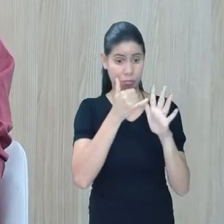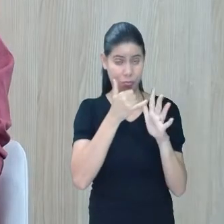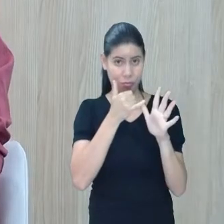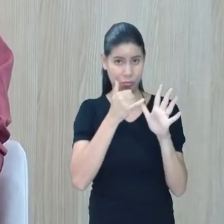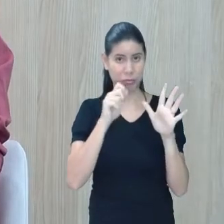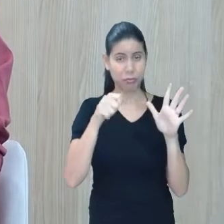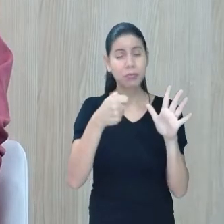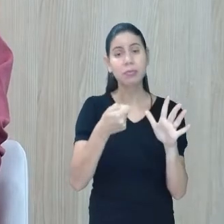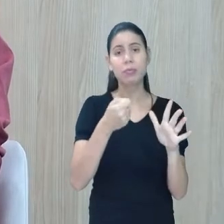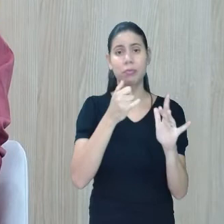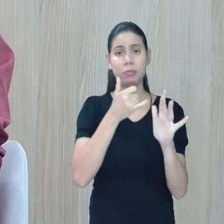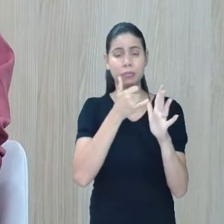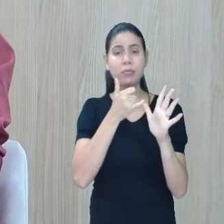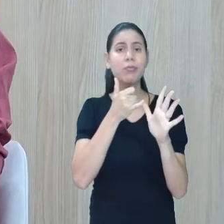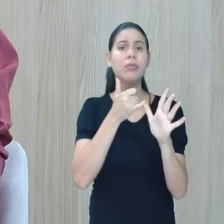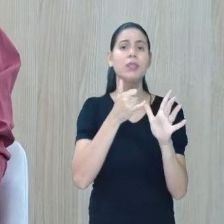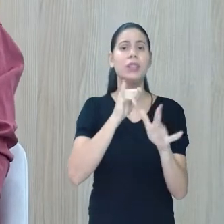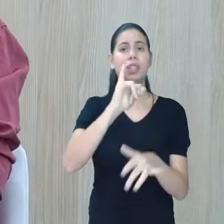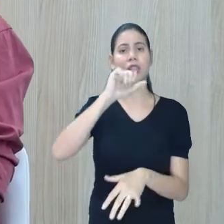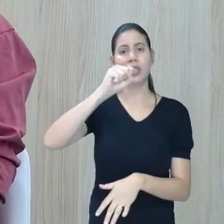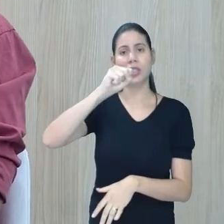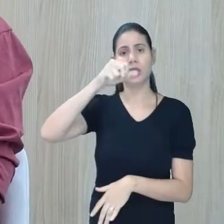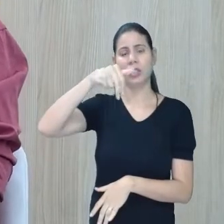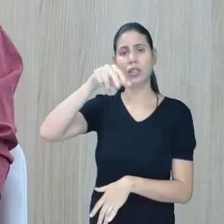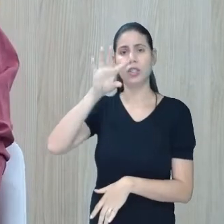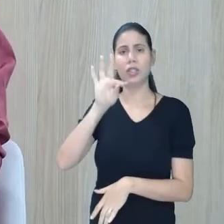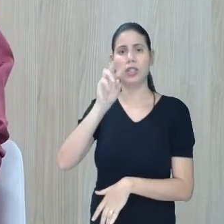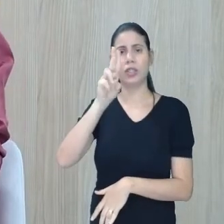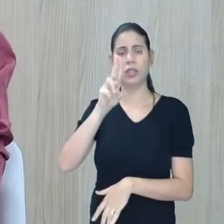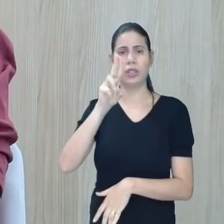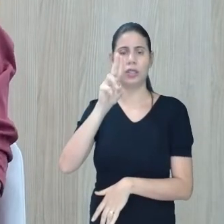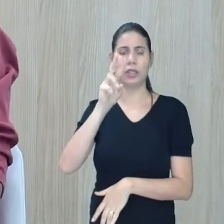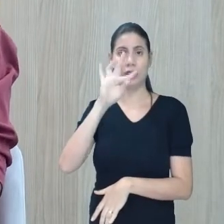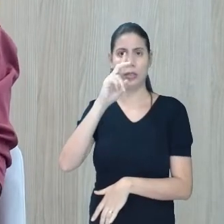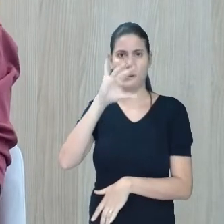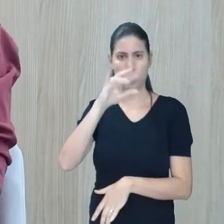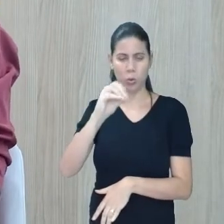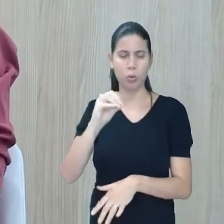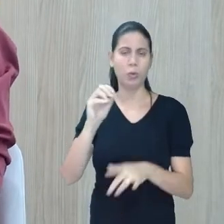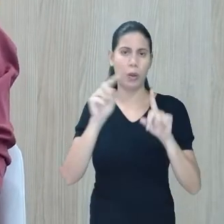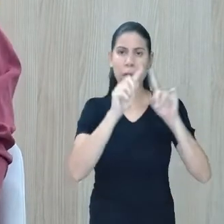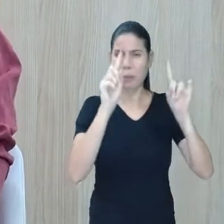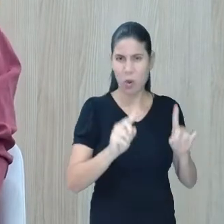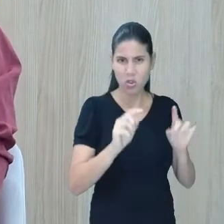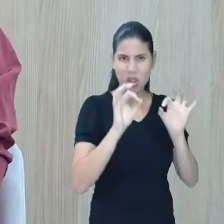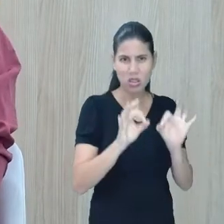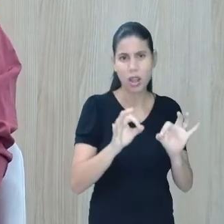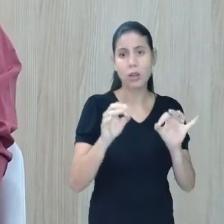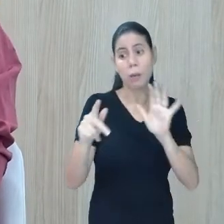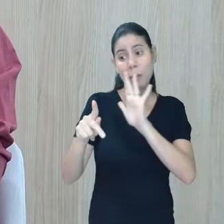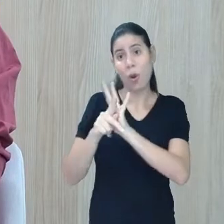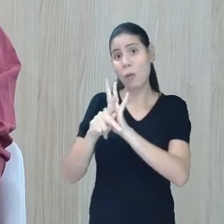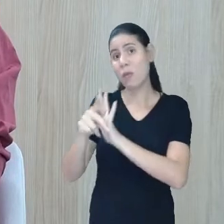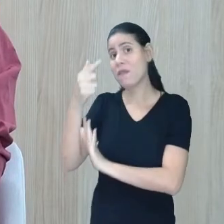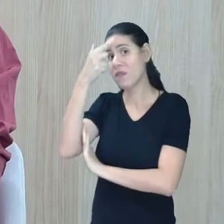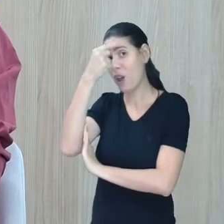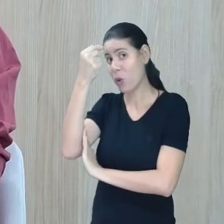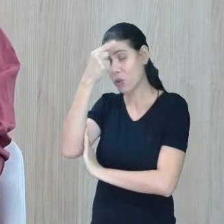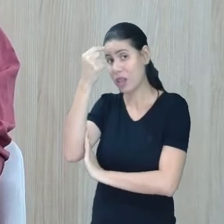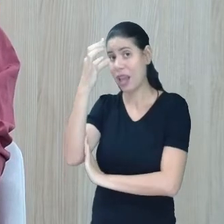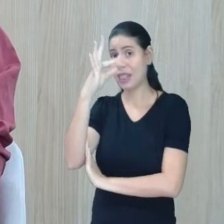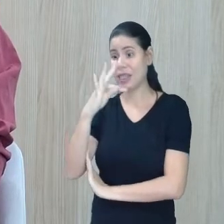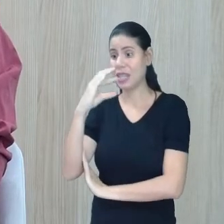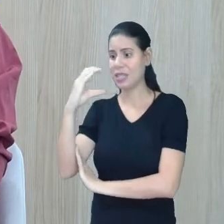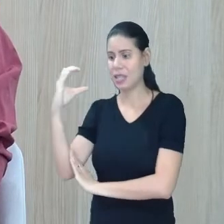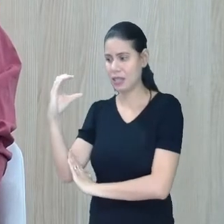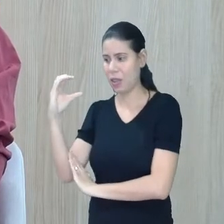Silêncio é o meu TCC. Eu transformei o projeto da faculdade em